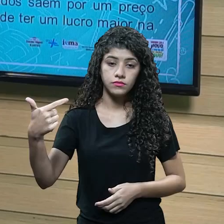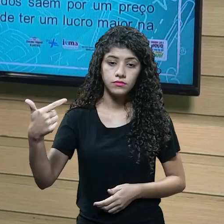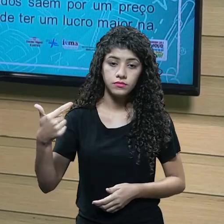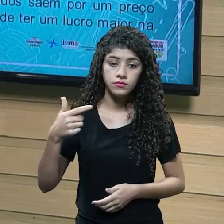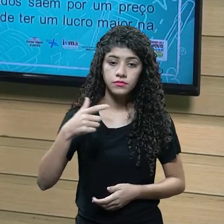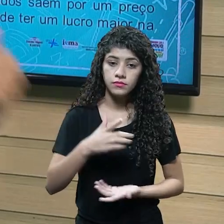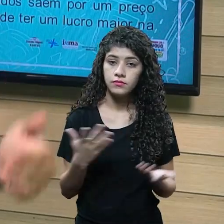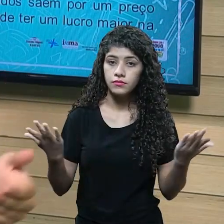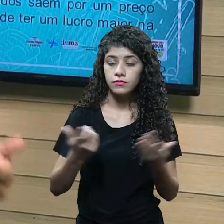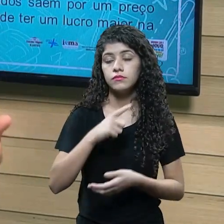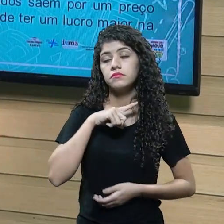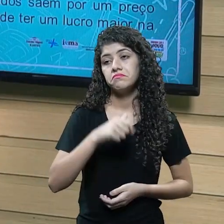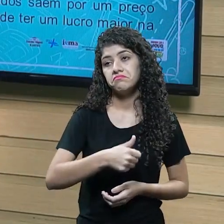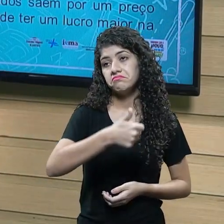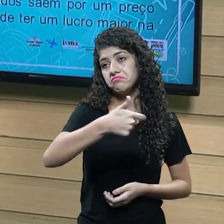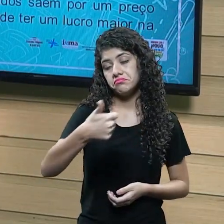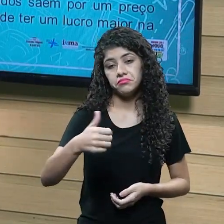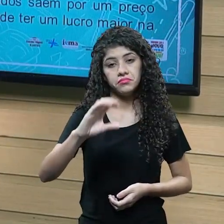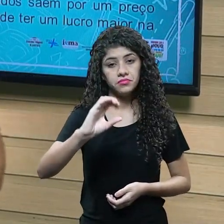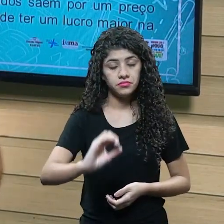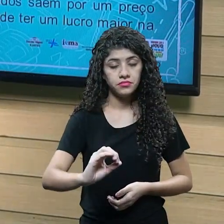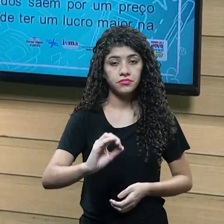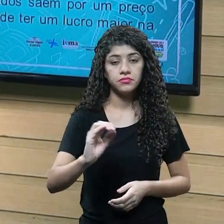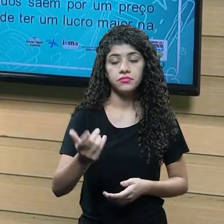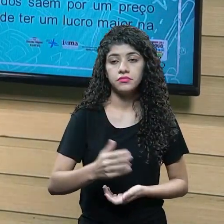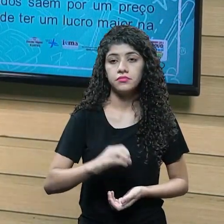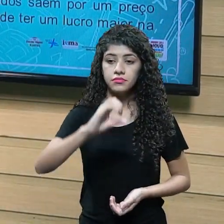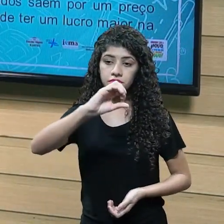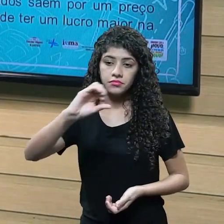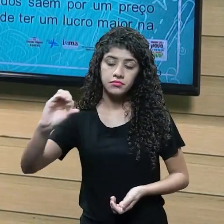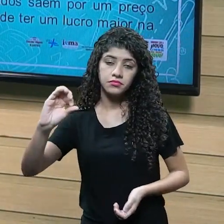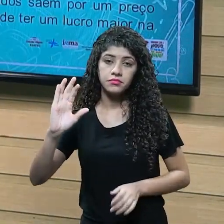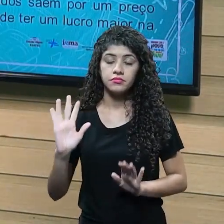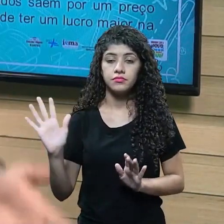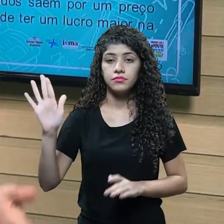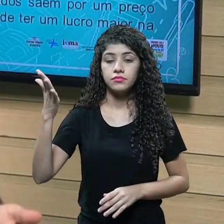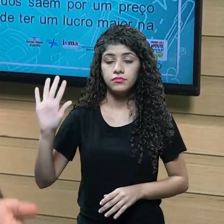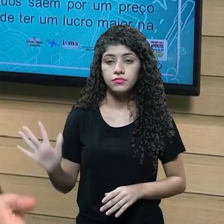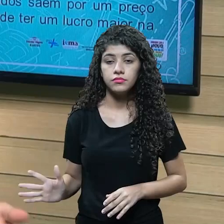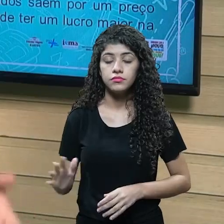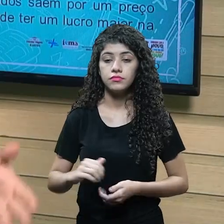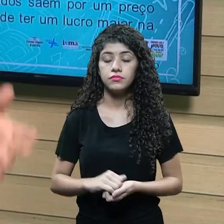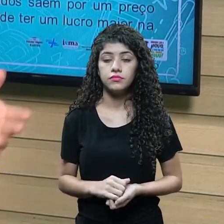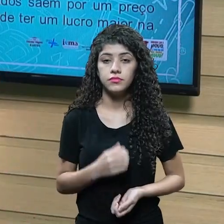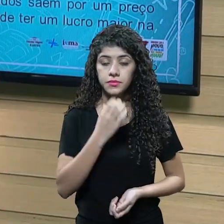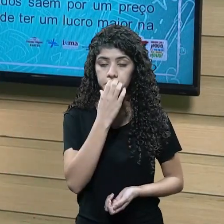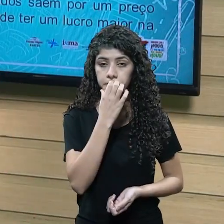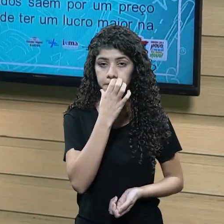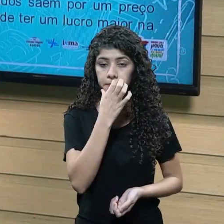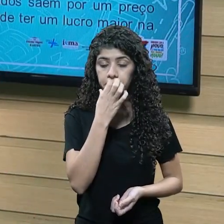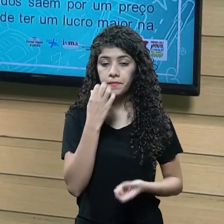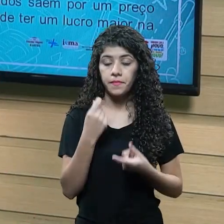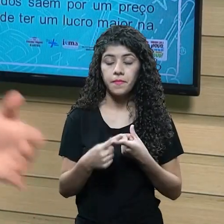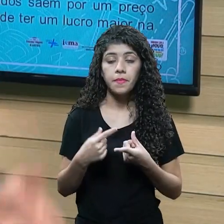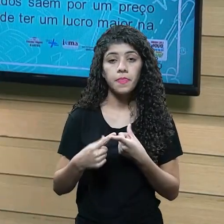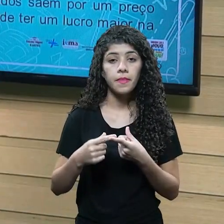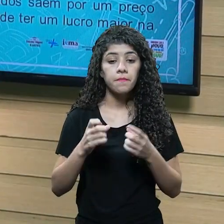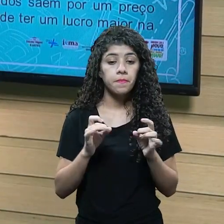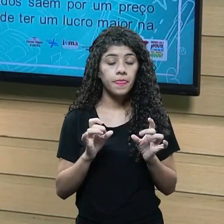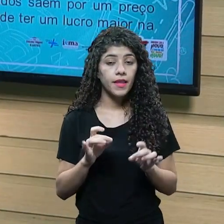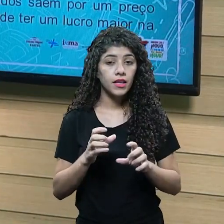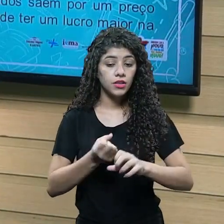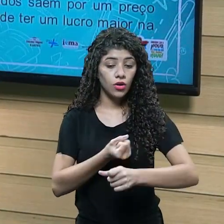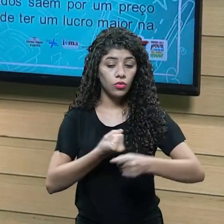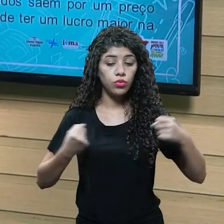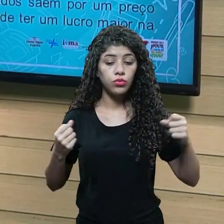custar 10, 9,90, então ela tem uma variedade de preços, tá? Tornando o atacado menor. Por quê? Porque já é vendido em grande